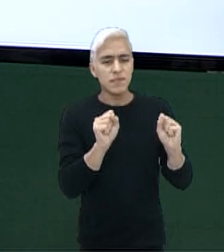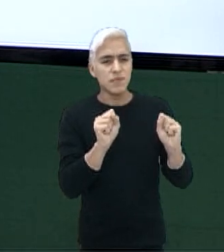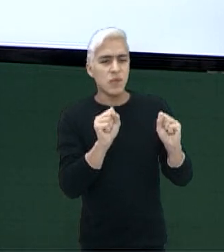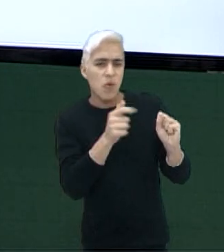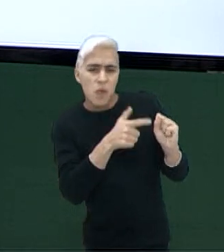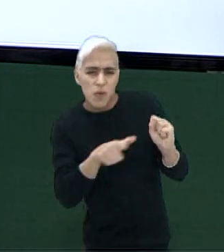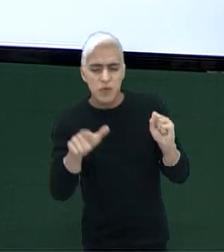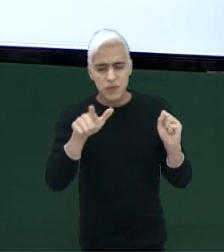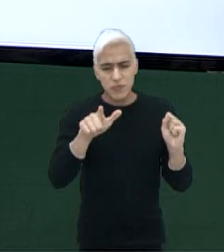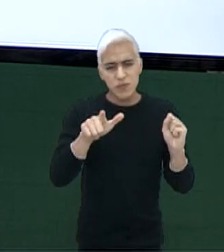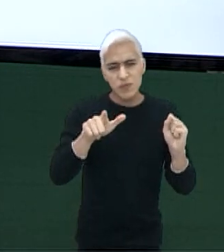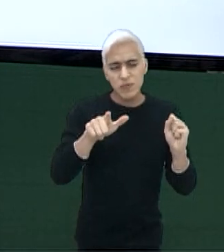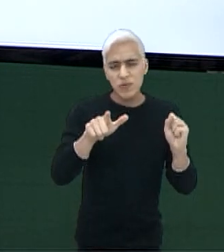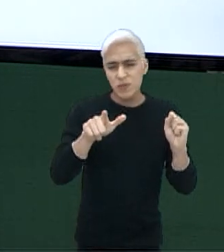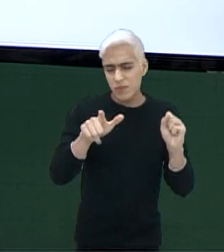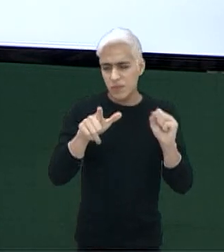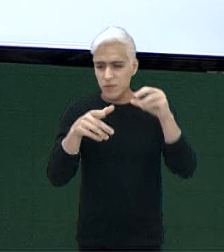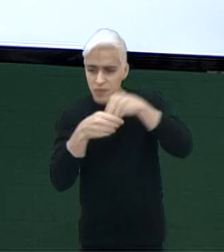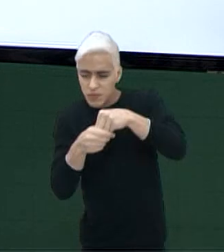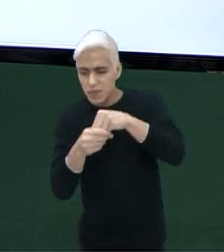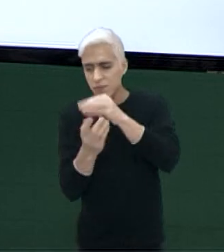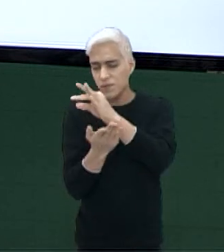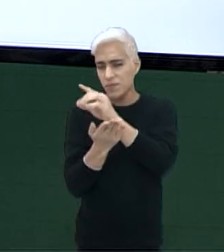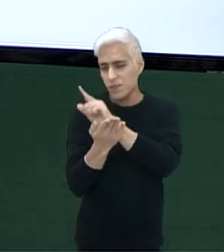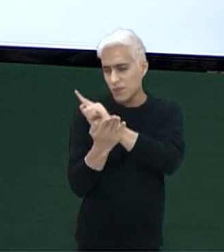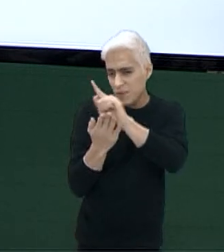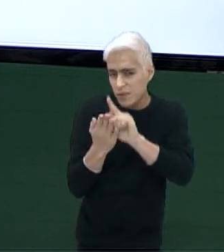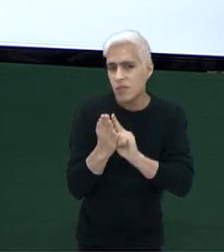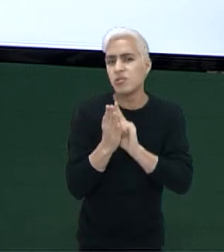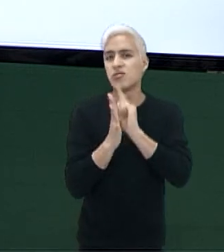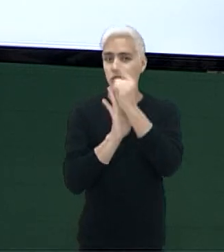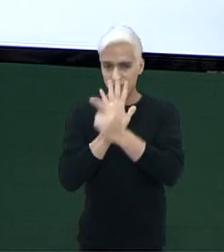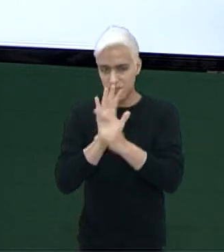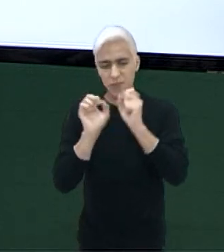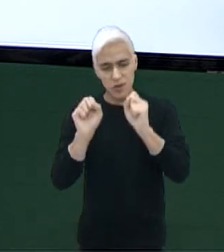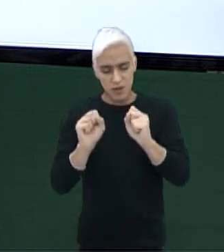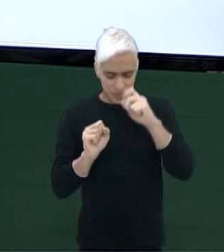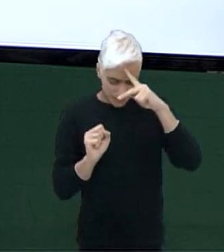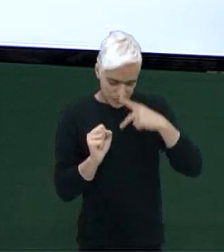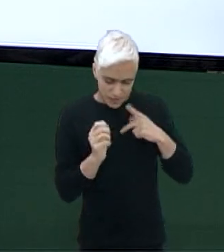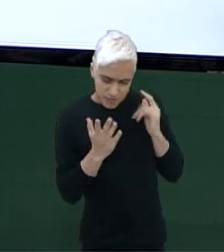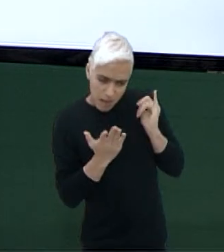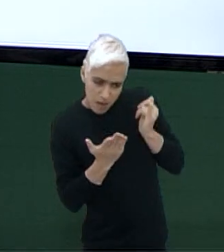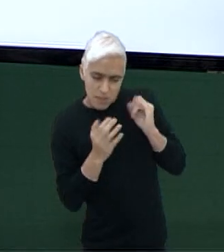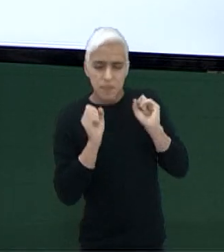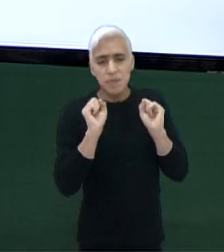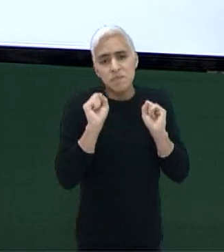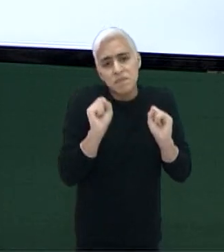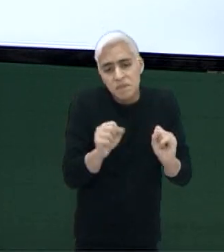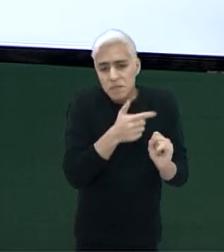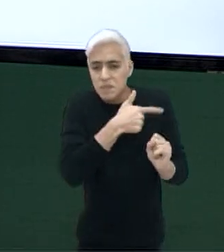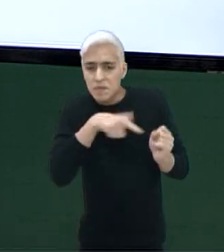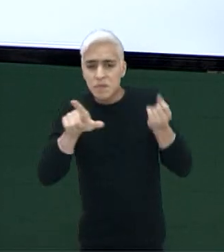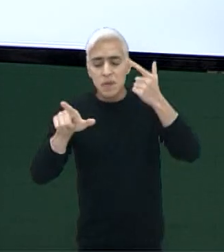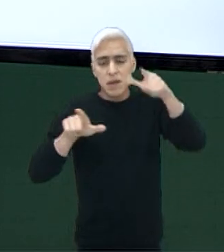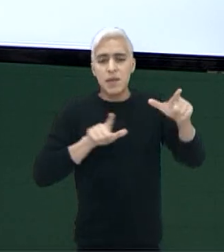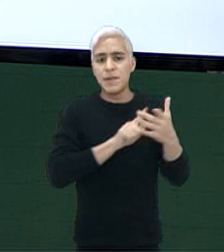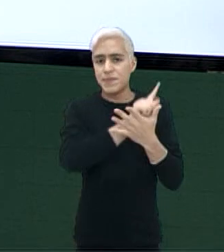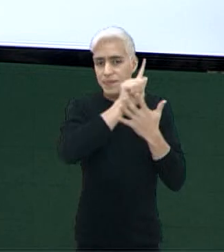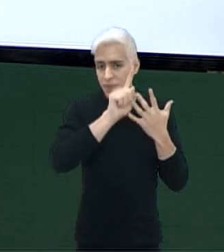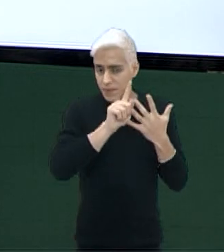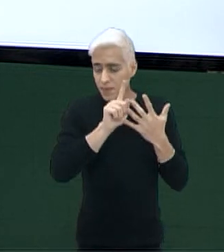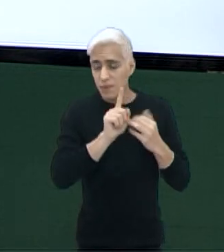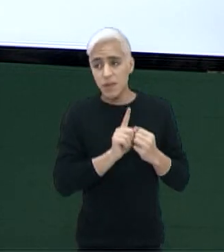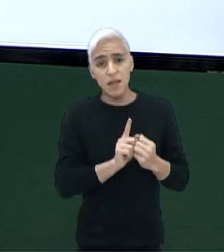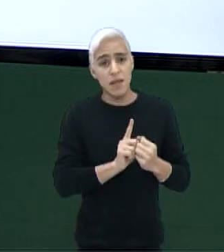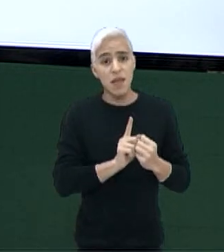preencher outros lugares, né, de gêneros textuais. Pode ser um relato pessoal mais fechado ou ele pode aparecer em gêneros outros. Nesse caso, a